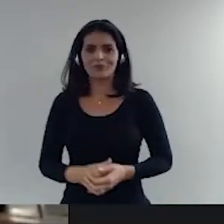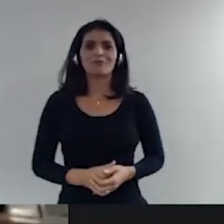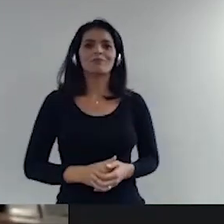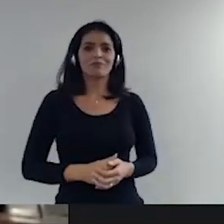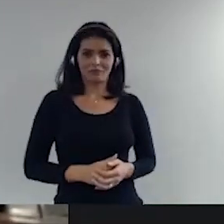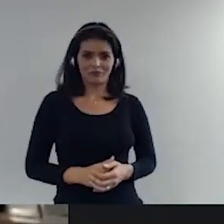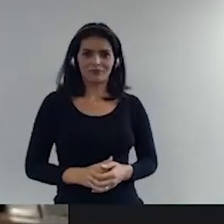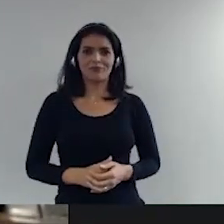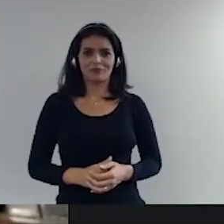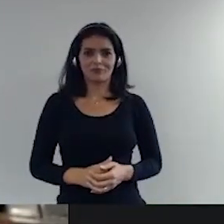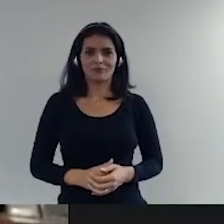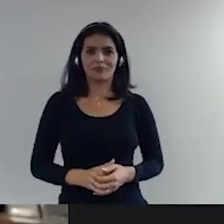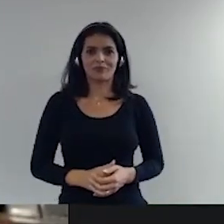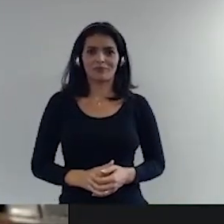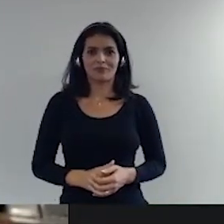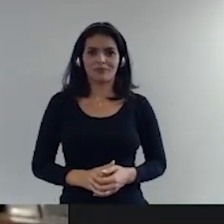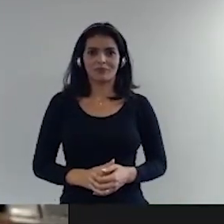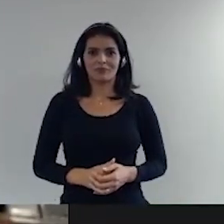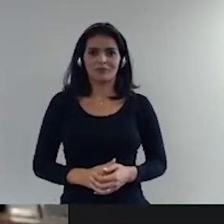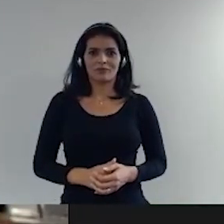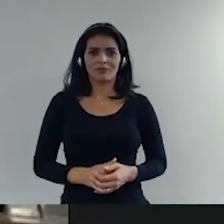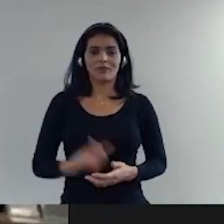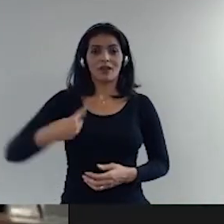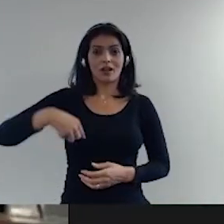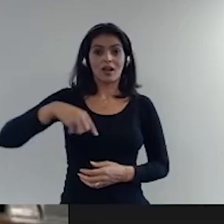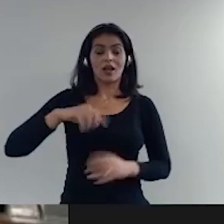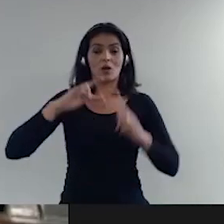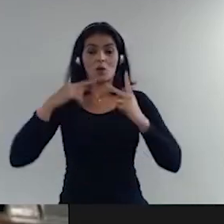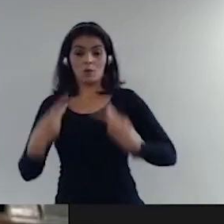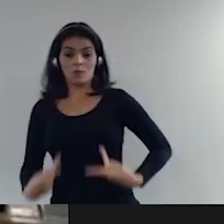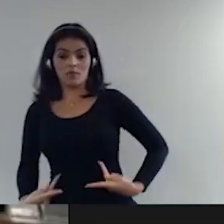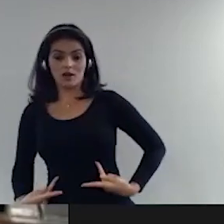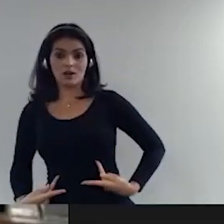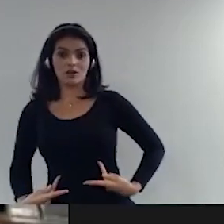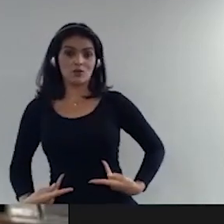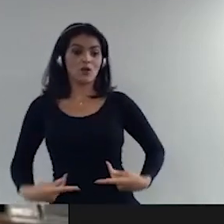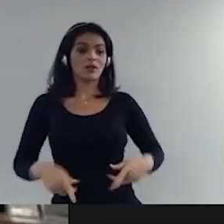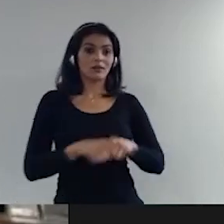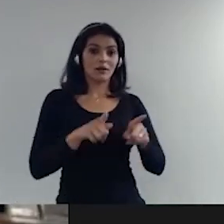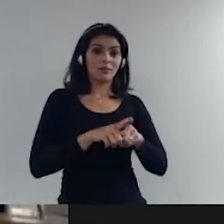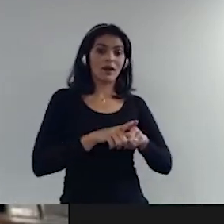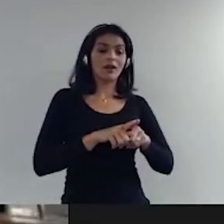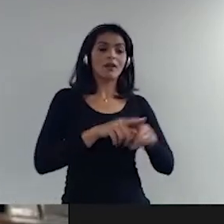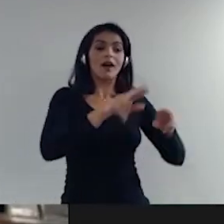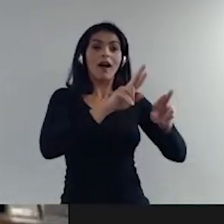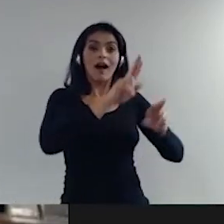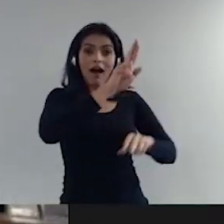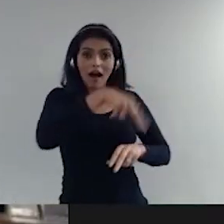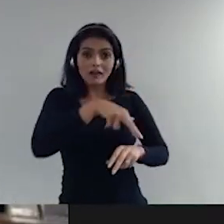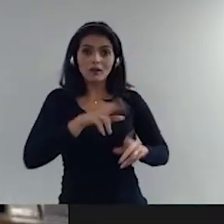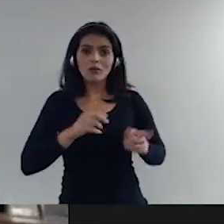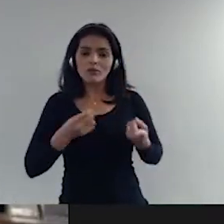Humanismo e a razão devem andar juntas, e nós estamos neste momento.